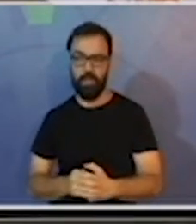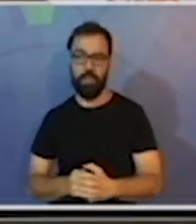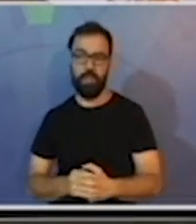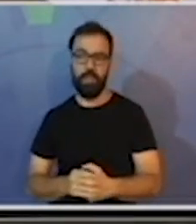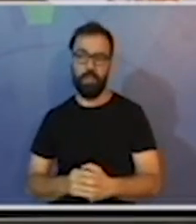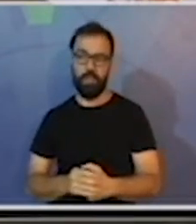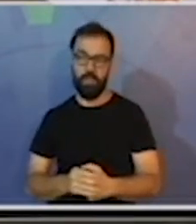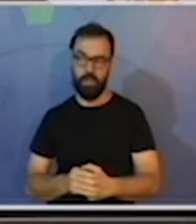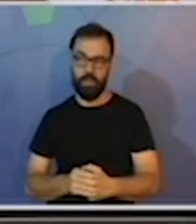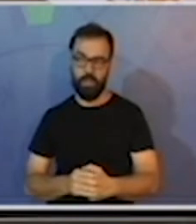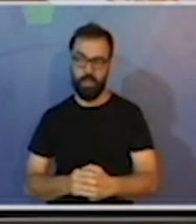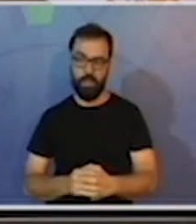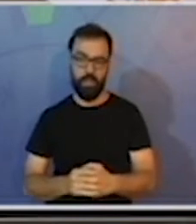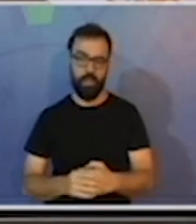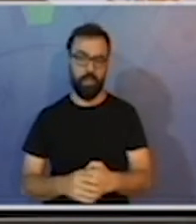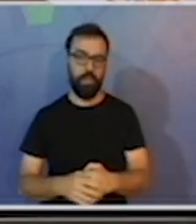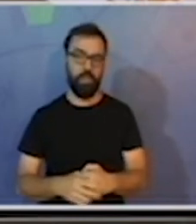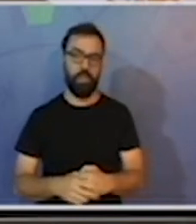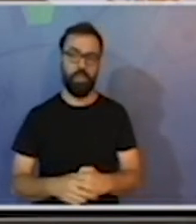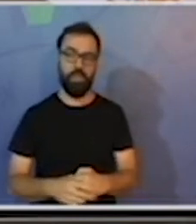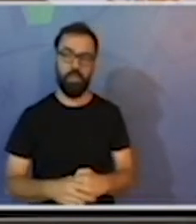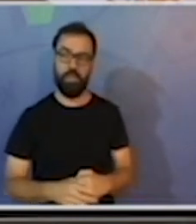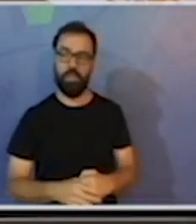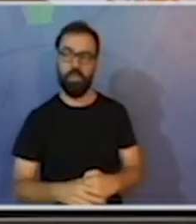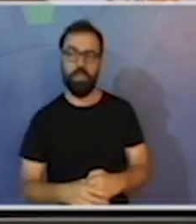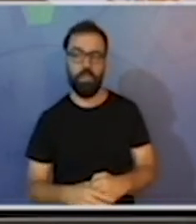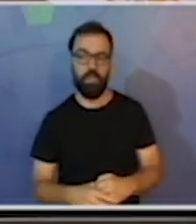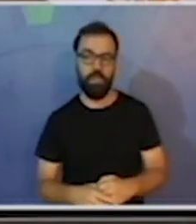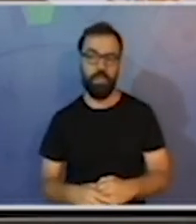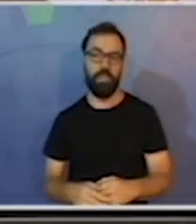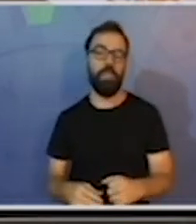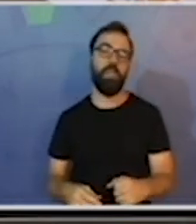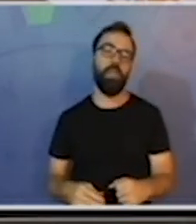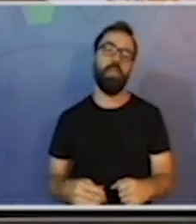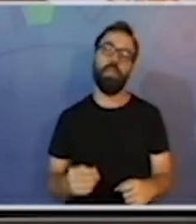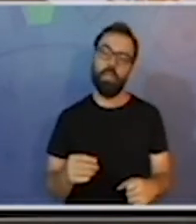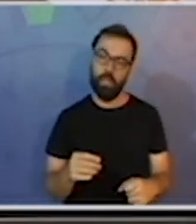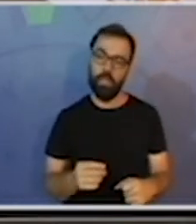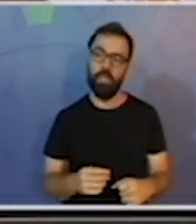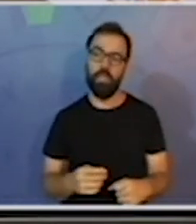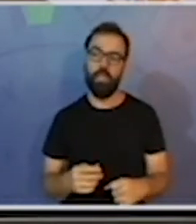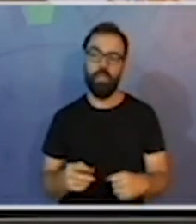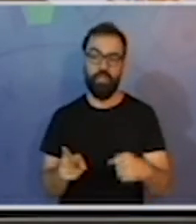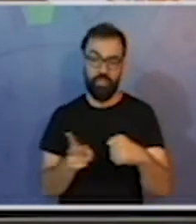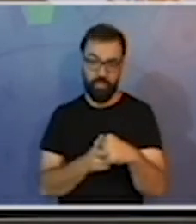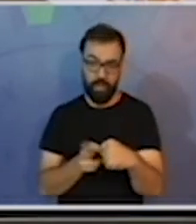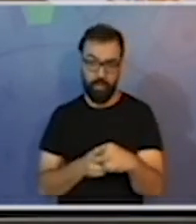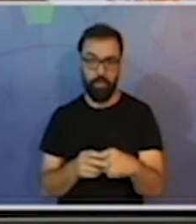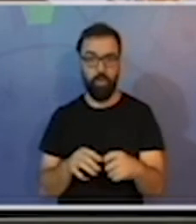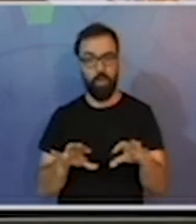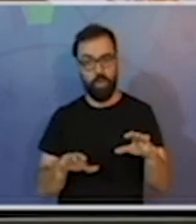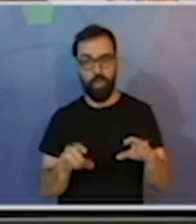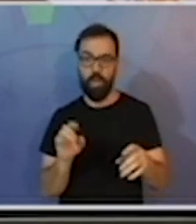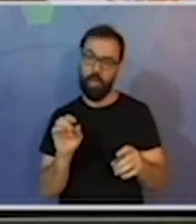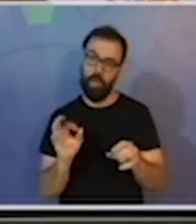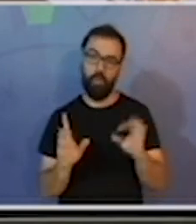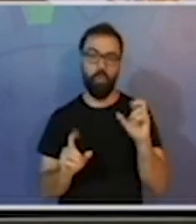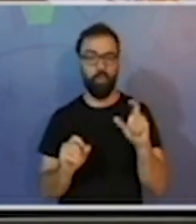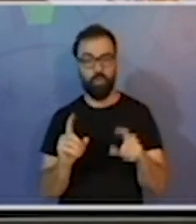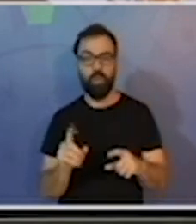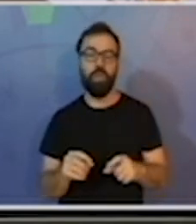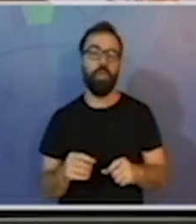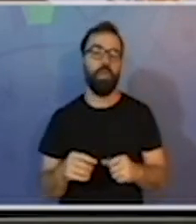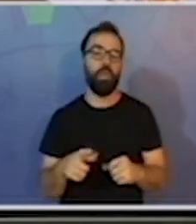apresentam particípio irregular E isto é não terminam em ado Enem ido é só nós temos aqui ó